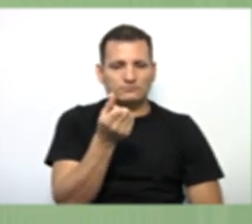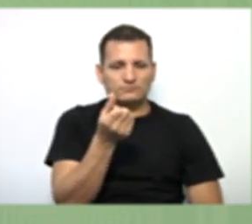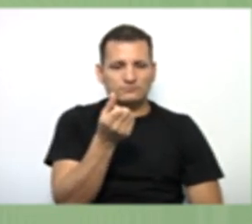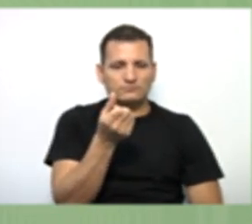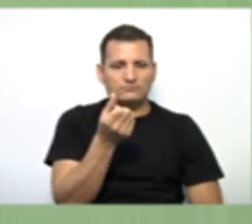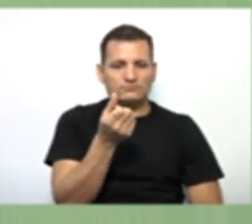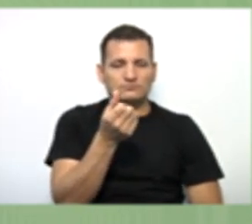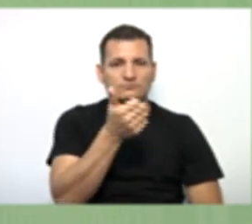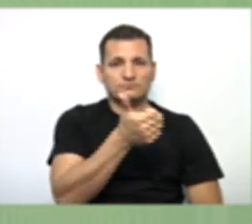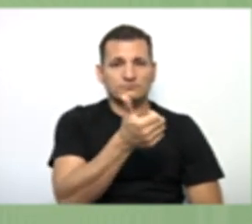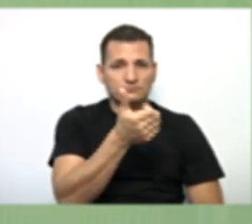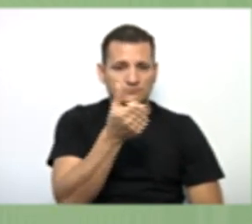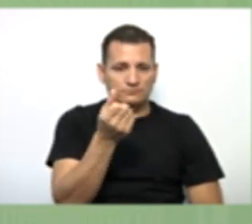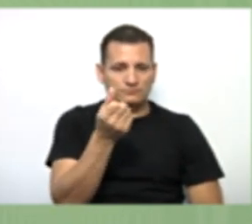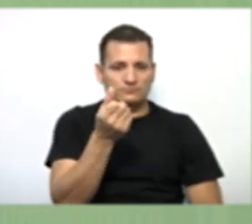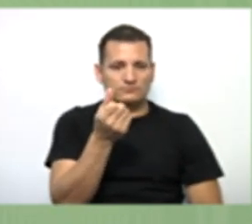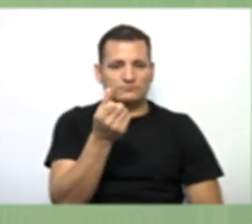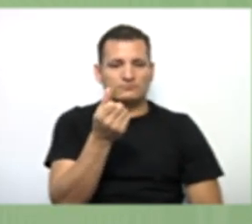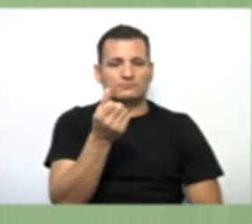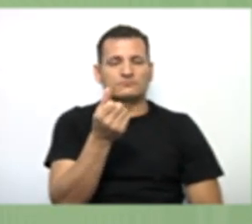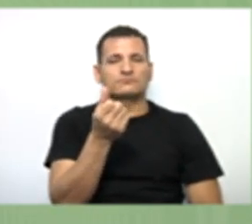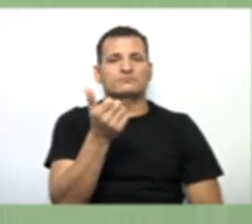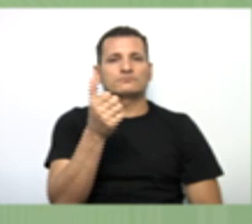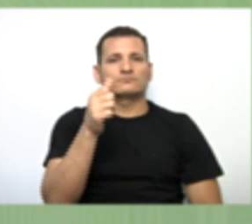16 mais 8,